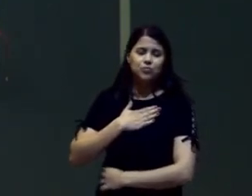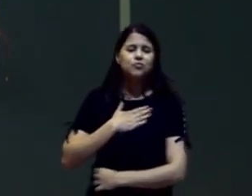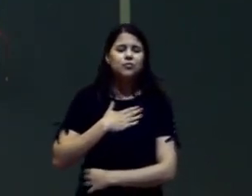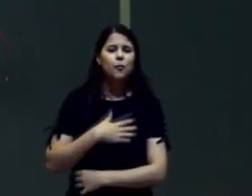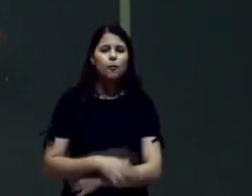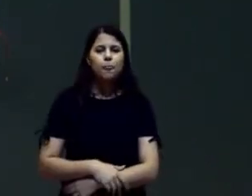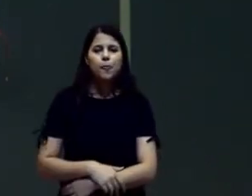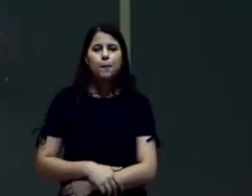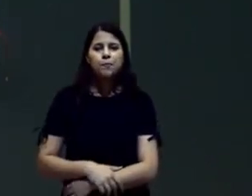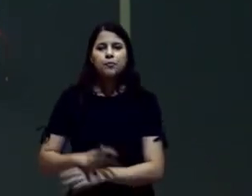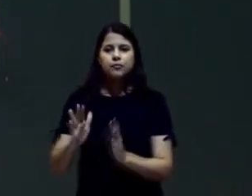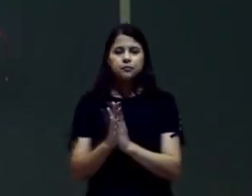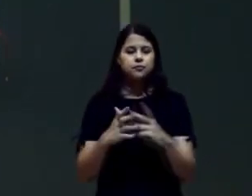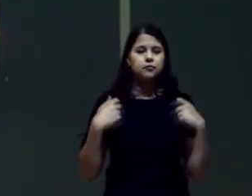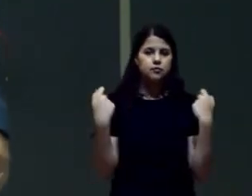Aleluia.